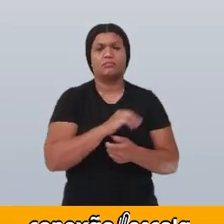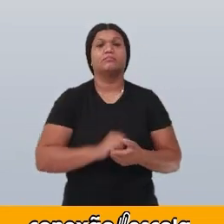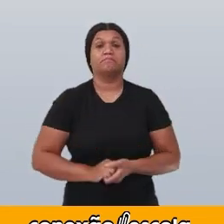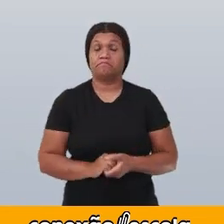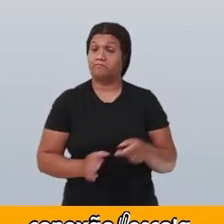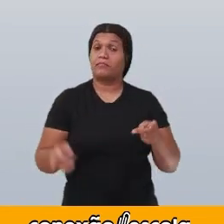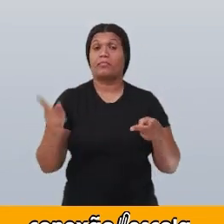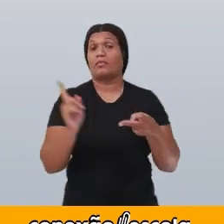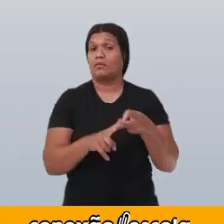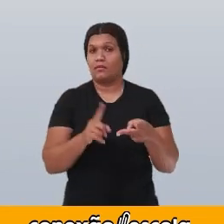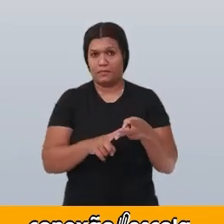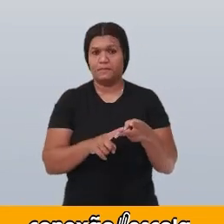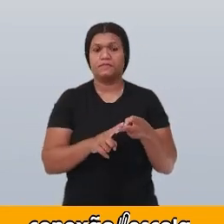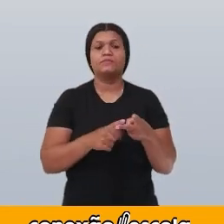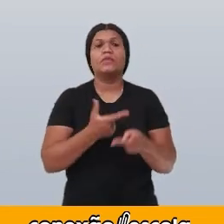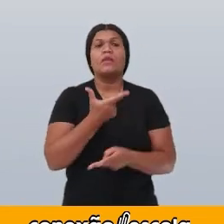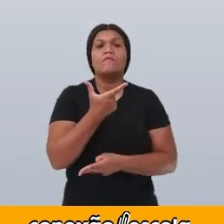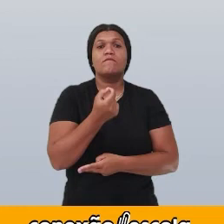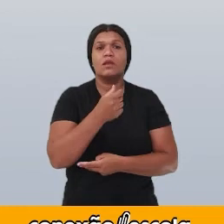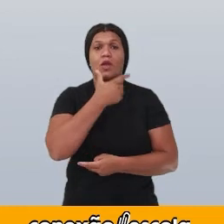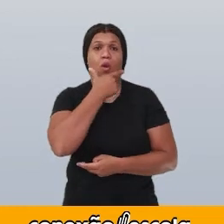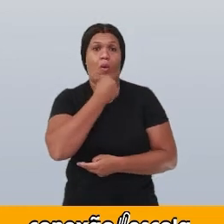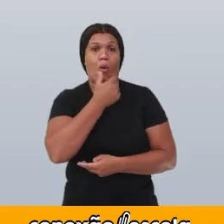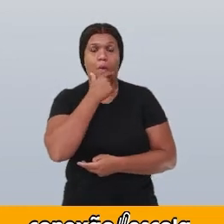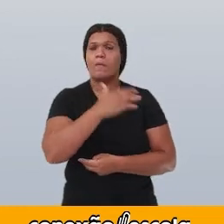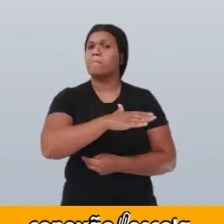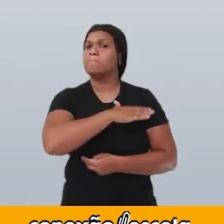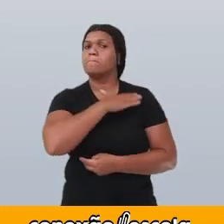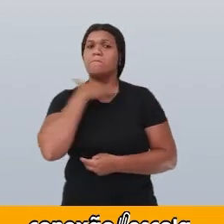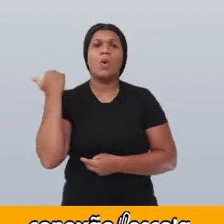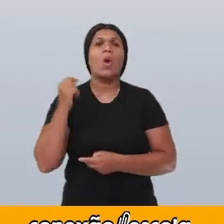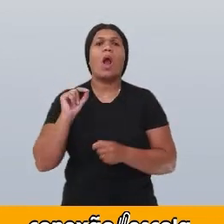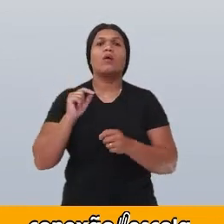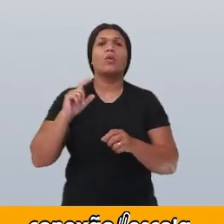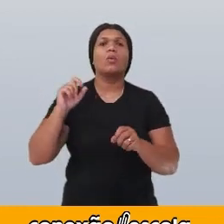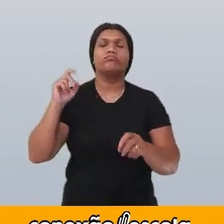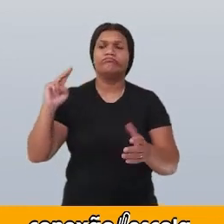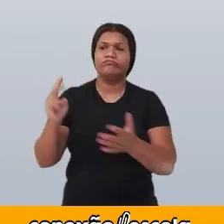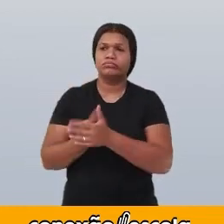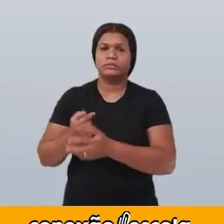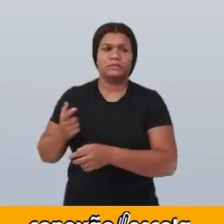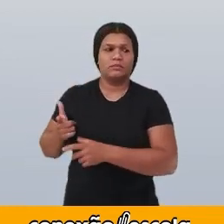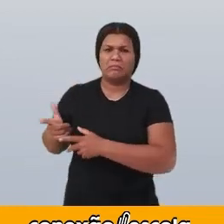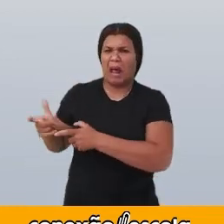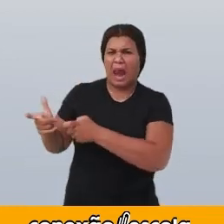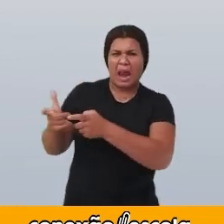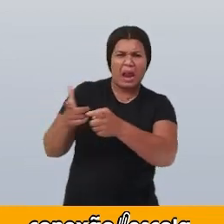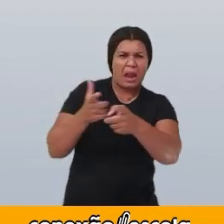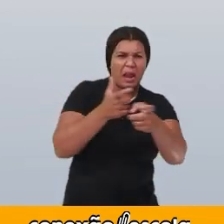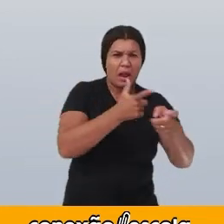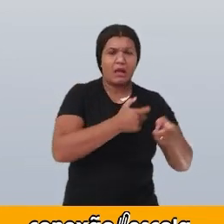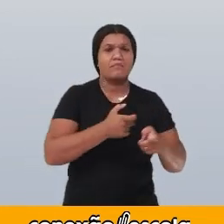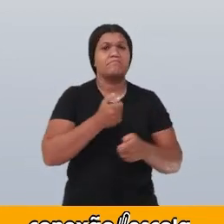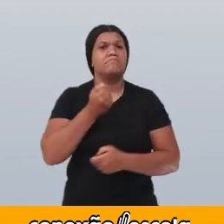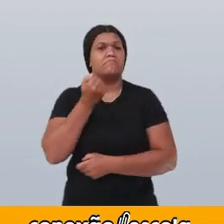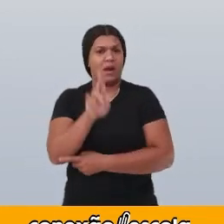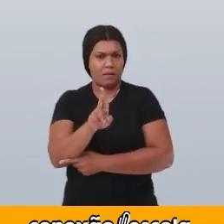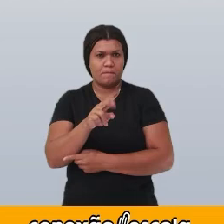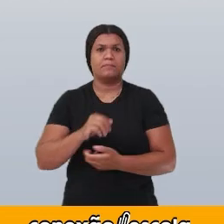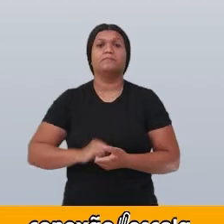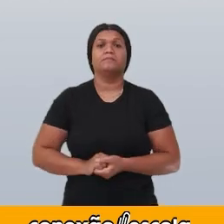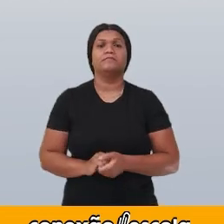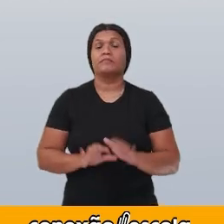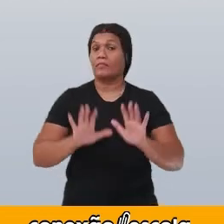E a segunda: 20 homens são mortos durante chacina em um bar. Observem aqui